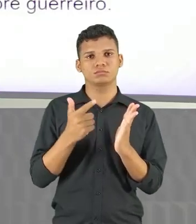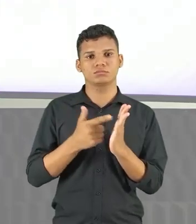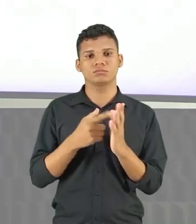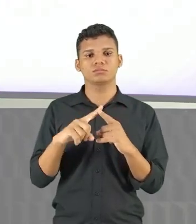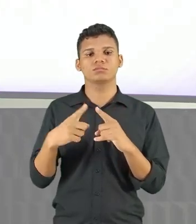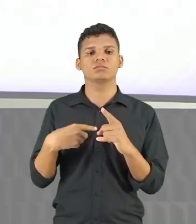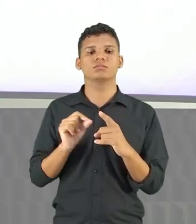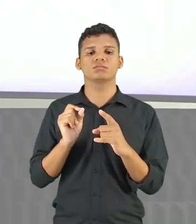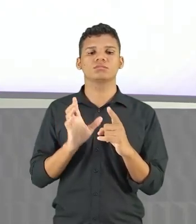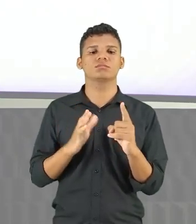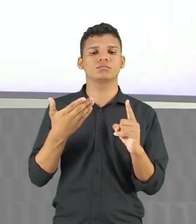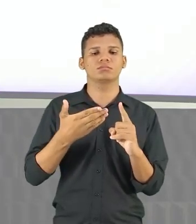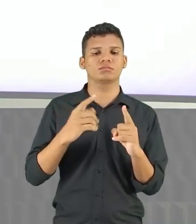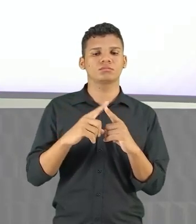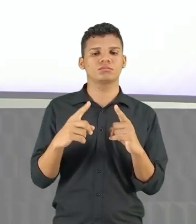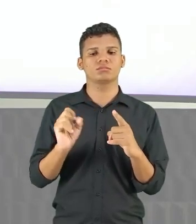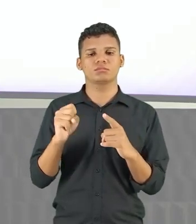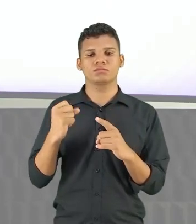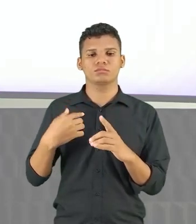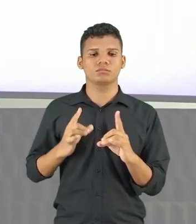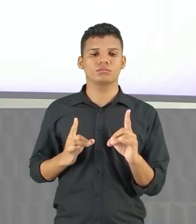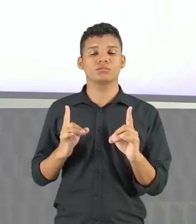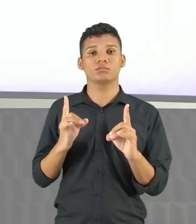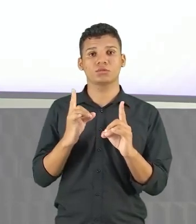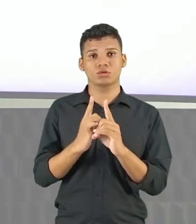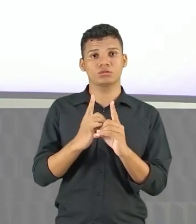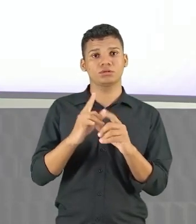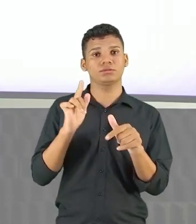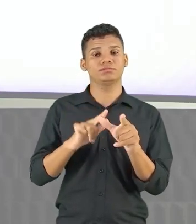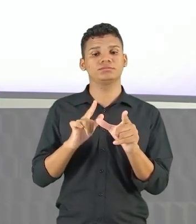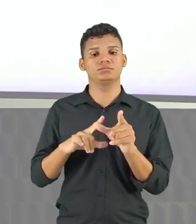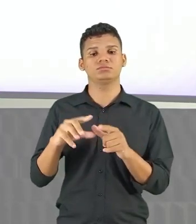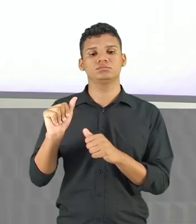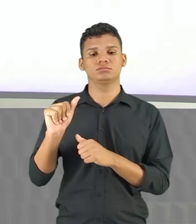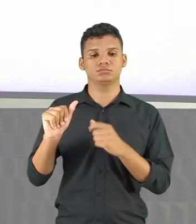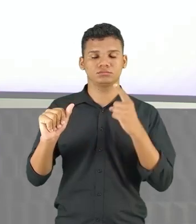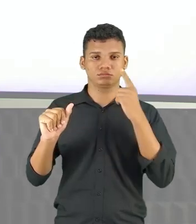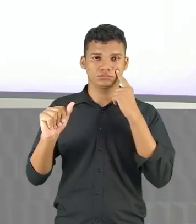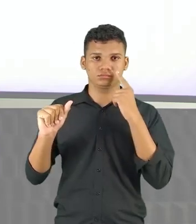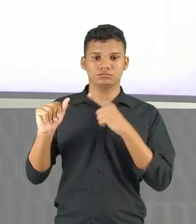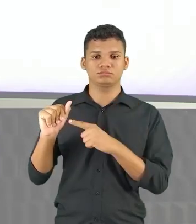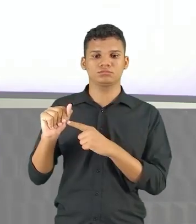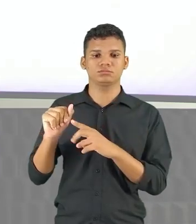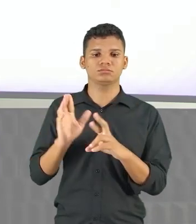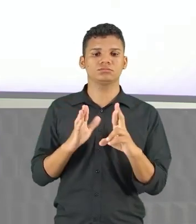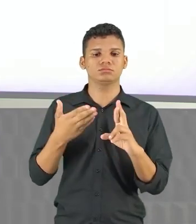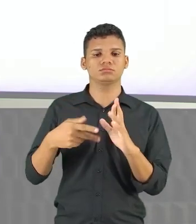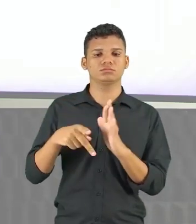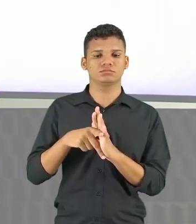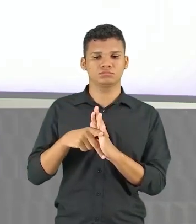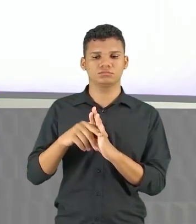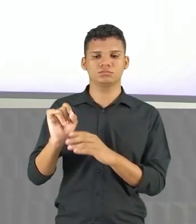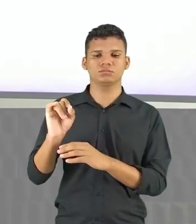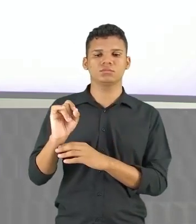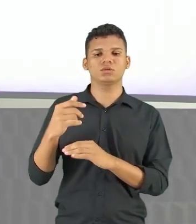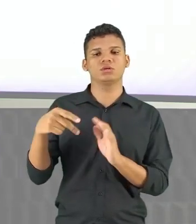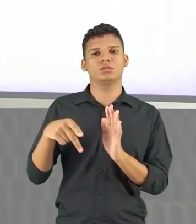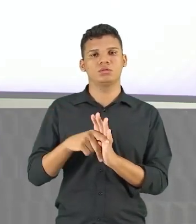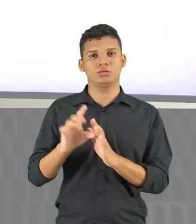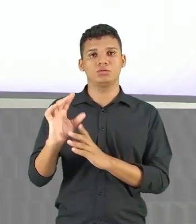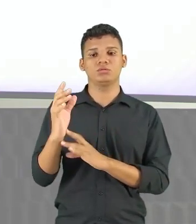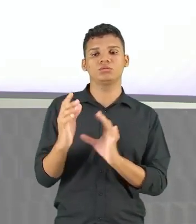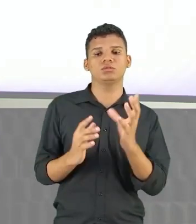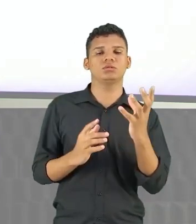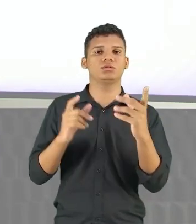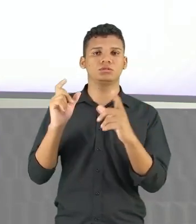em destaque o quê? O que se encontra na letra A, referência a elemento da natureza local. Isso está tão peculiar nesse texto que